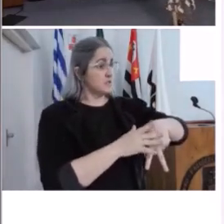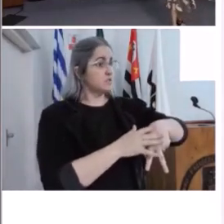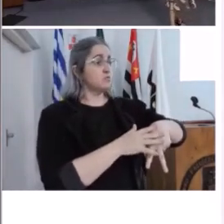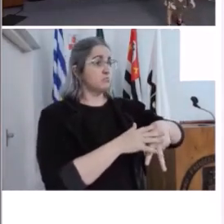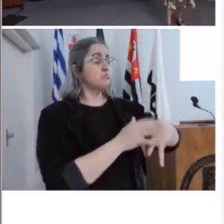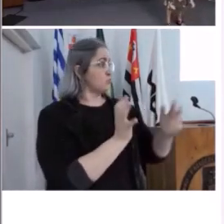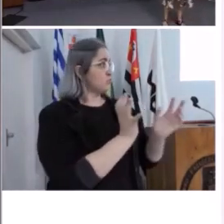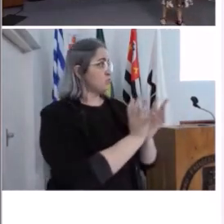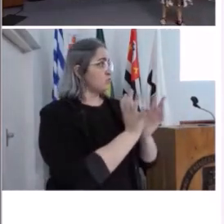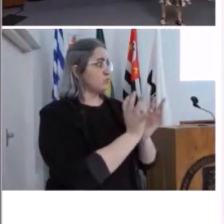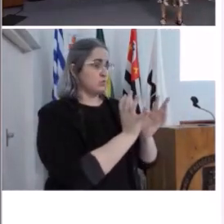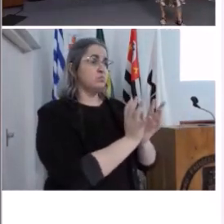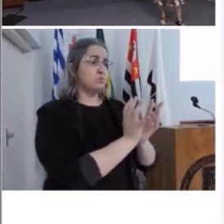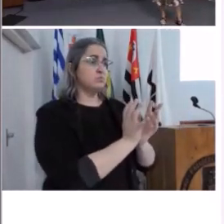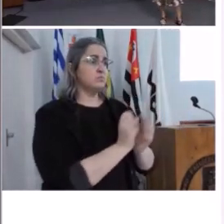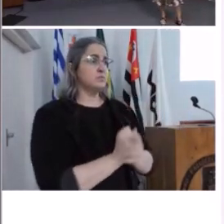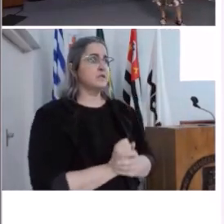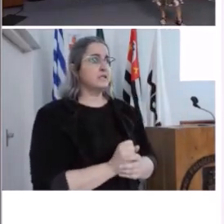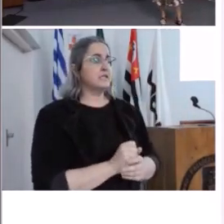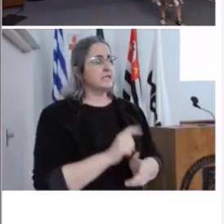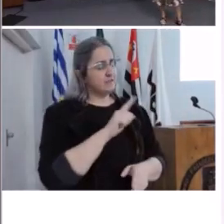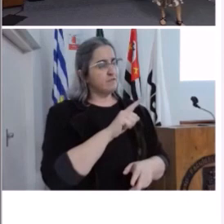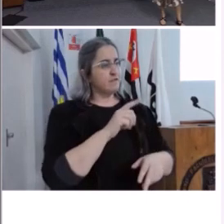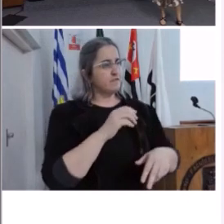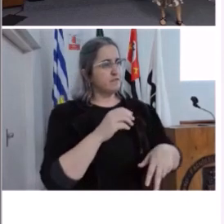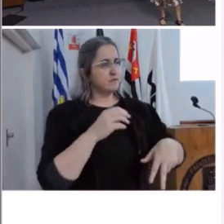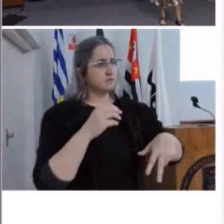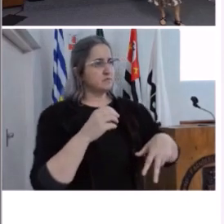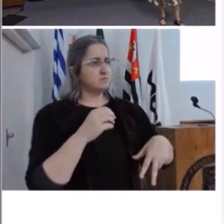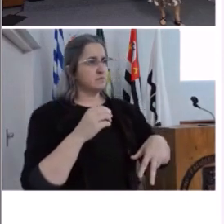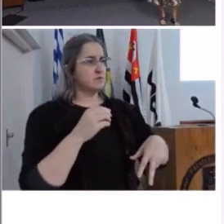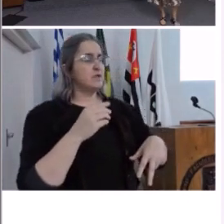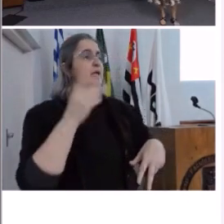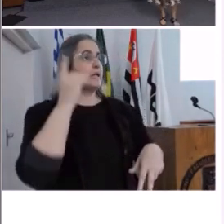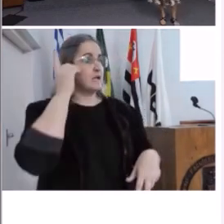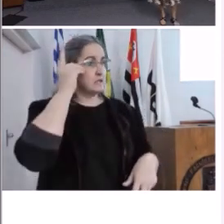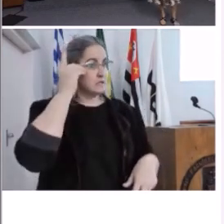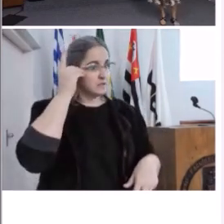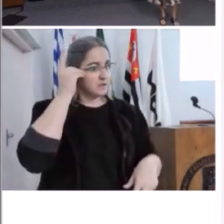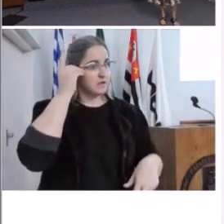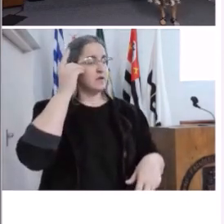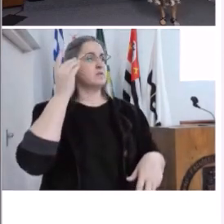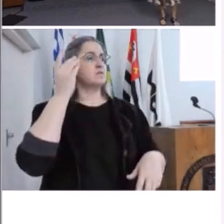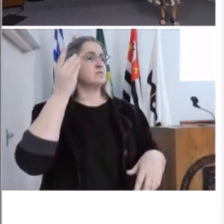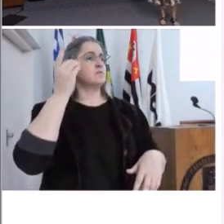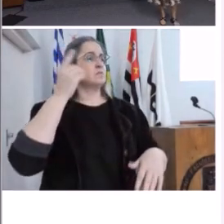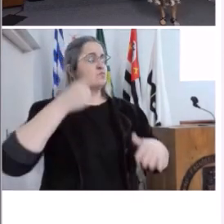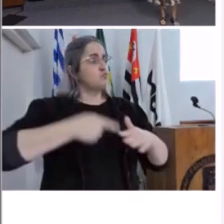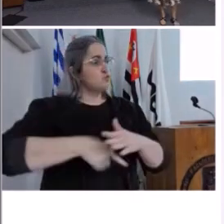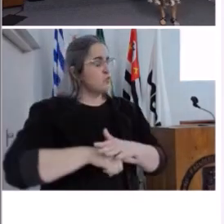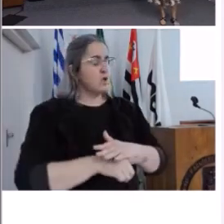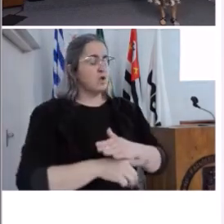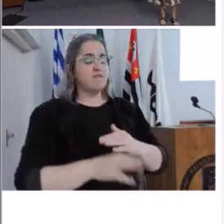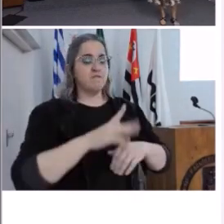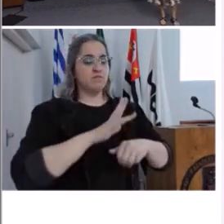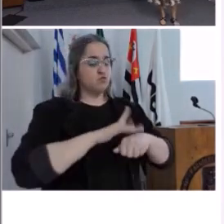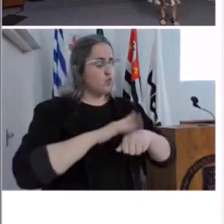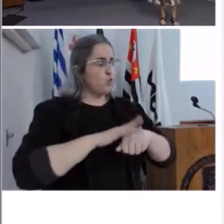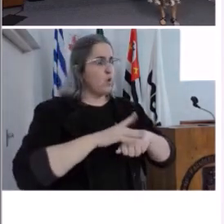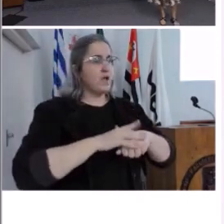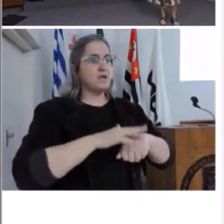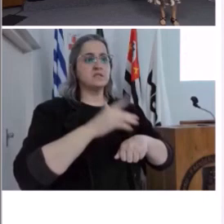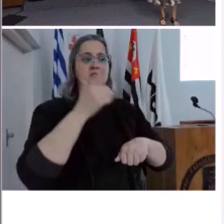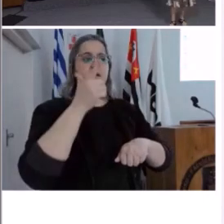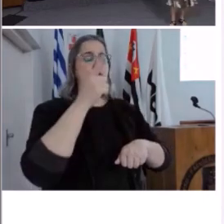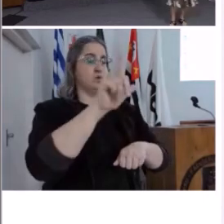nosso grupo, né? E quando foi feita a sonografia, síndrome de Down, tipo, né?